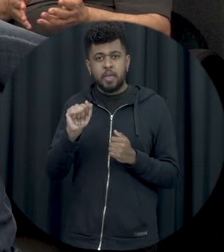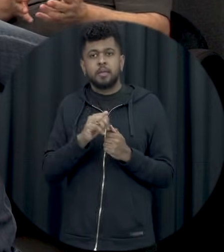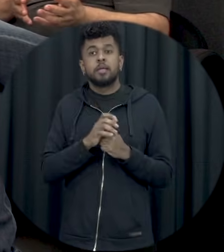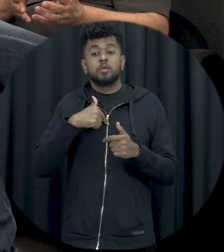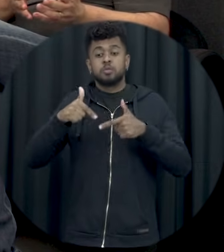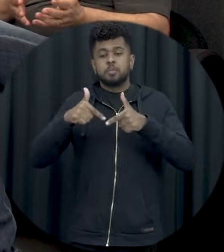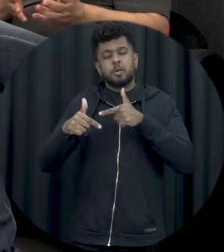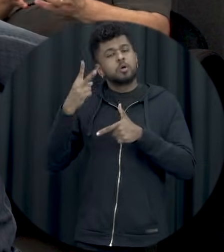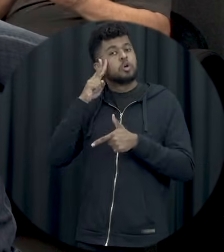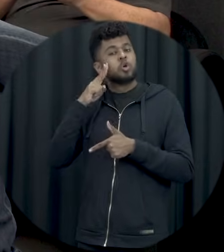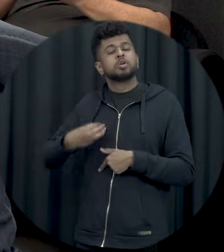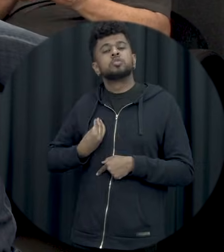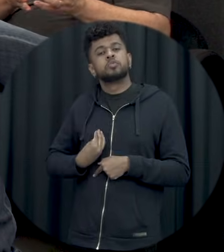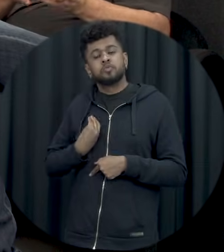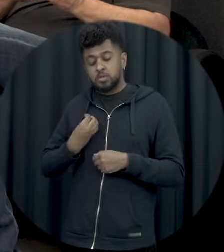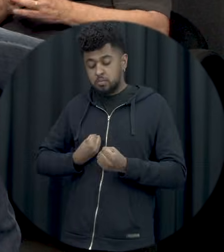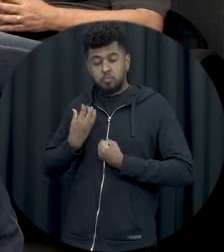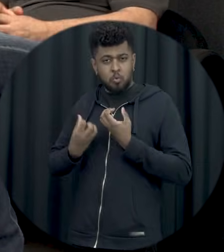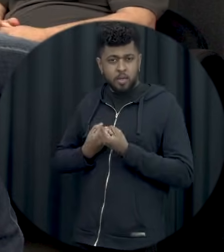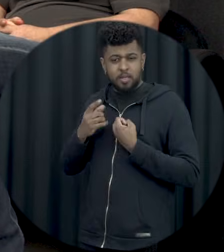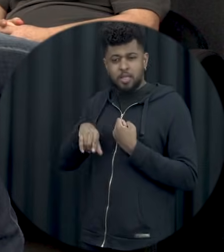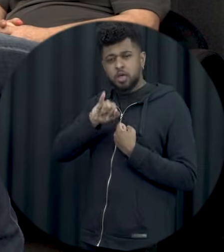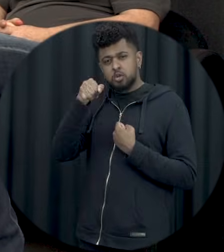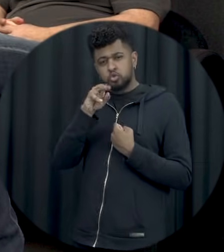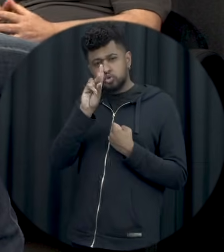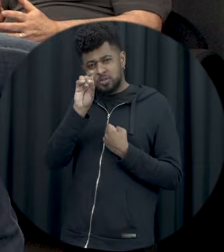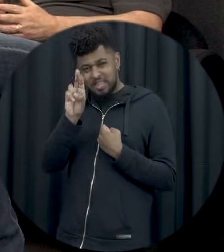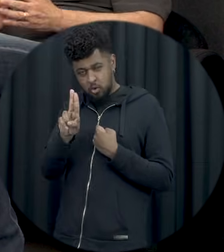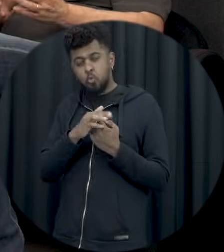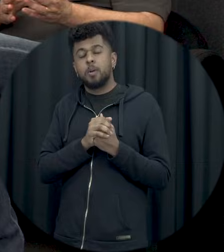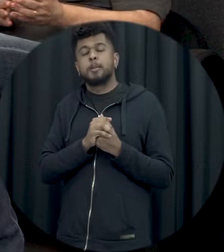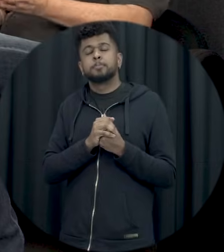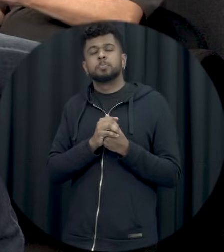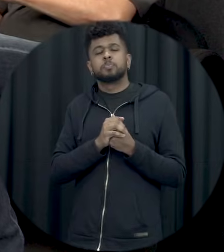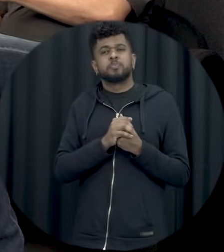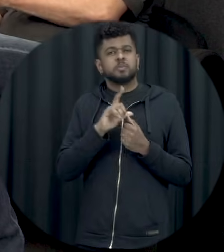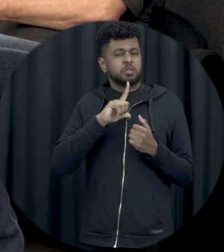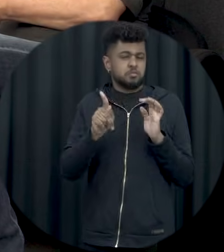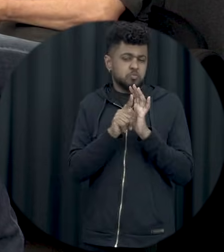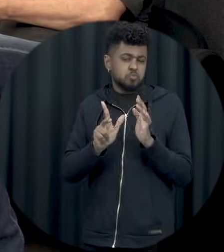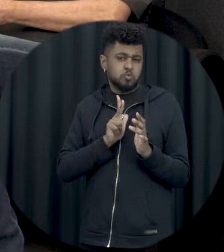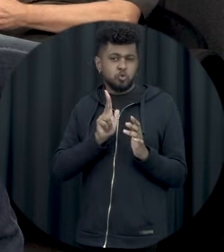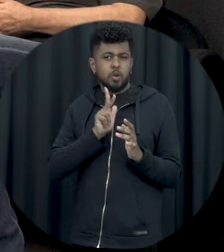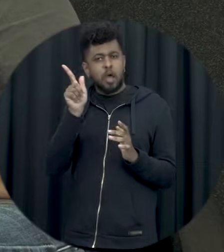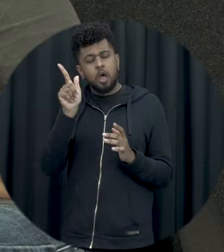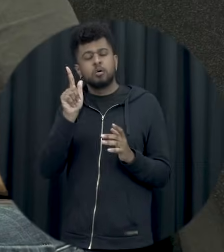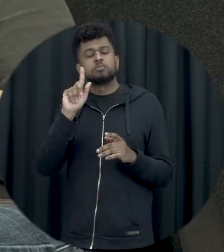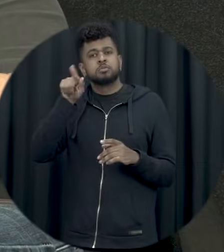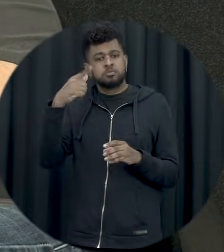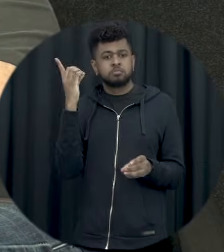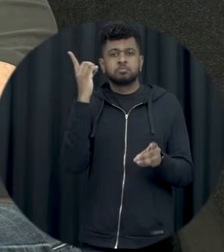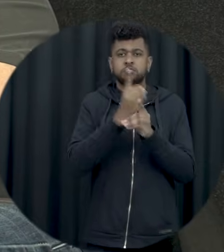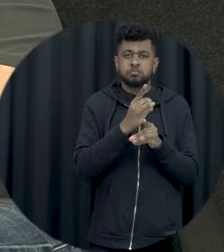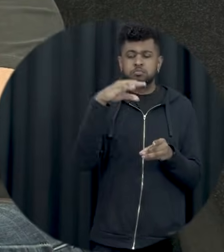de vida do poeta, que era um judeu expulso de Portugal, depois descoberto no Brasil como judeu,